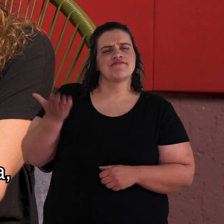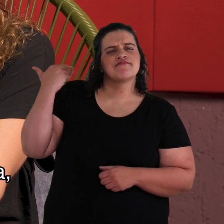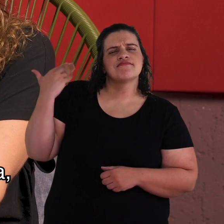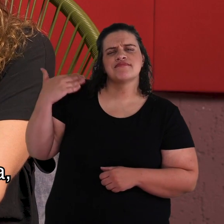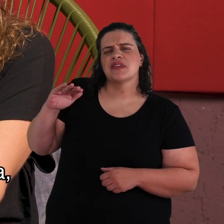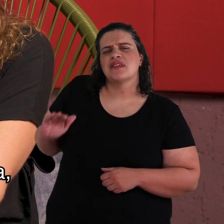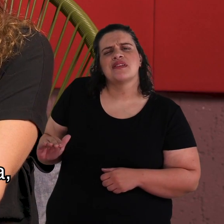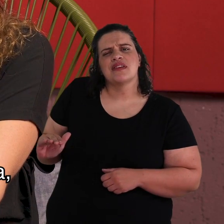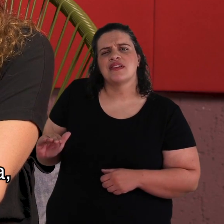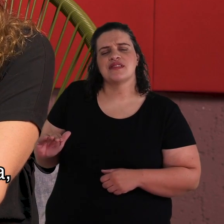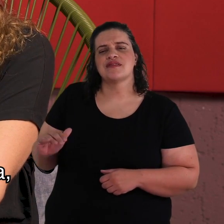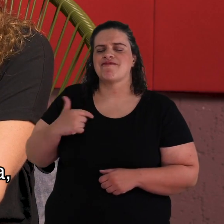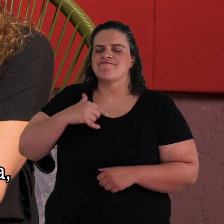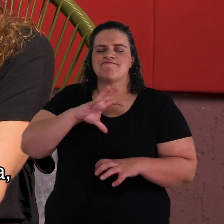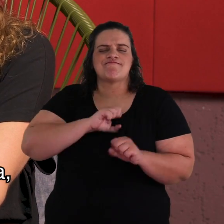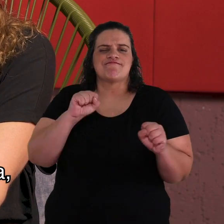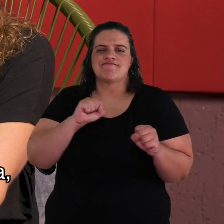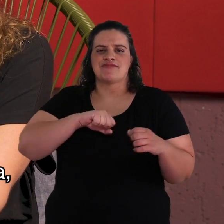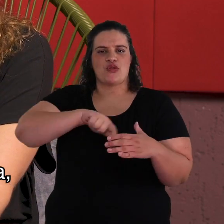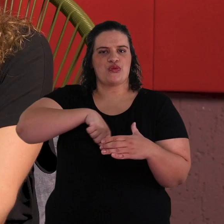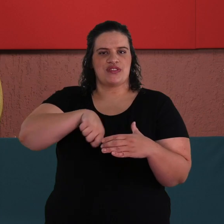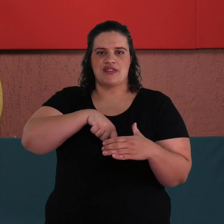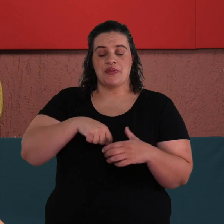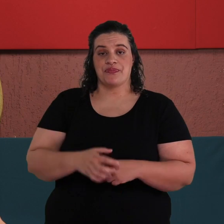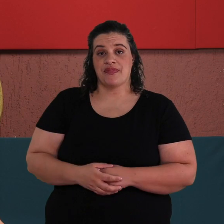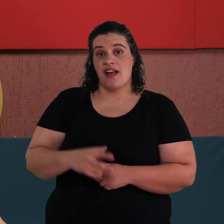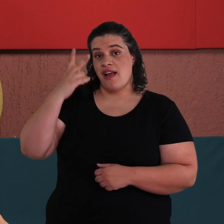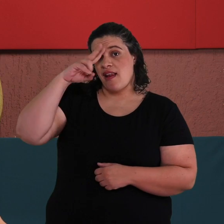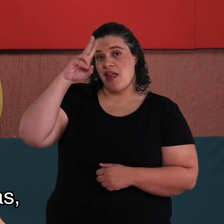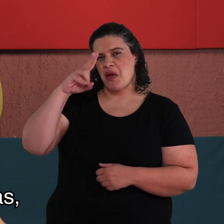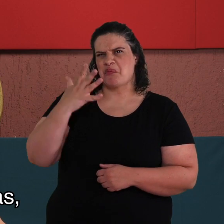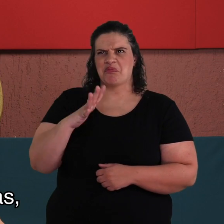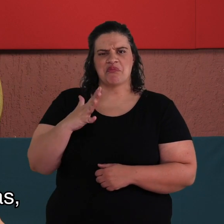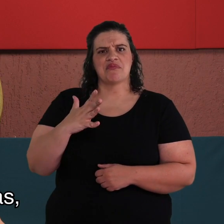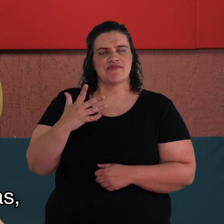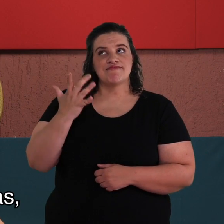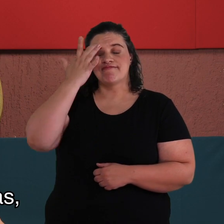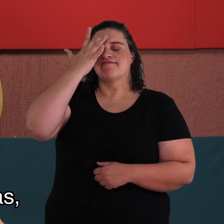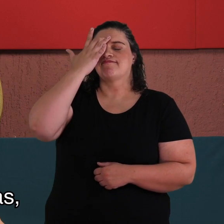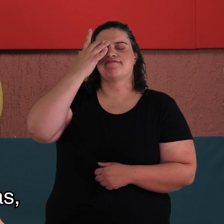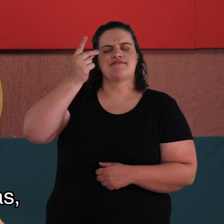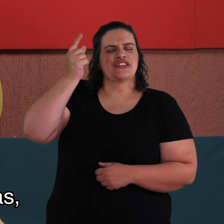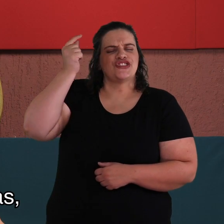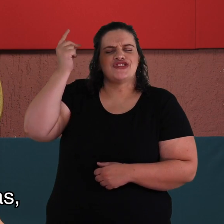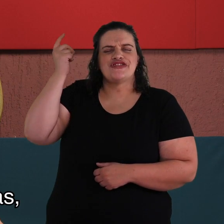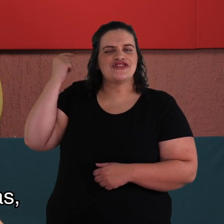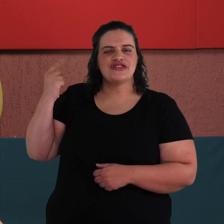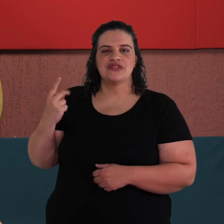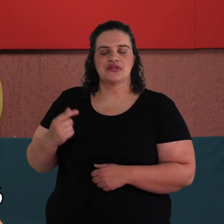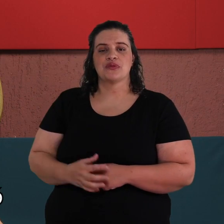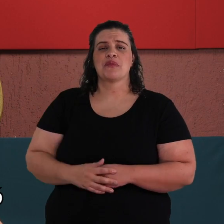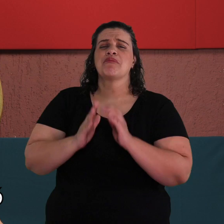Desde que eu era muito pequena, eu amava cozinhar. E aí eu me lembro bem, acho que talvez uma das minhas memórias mais